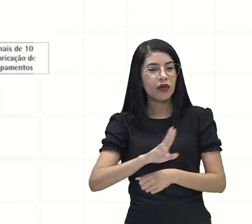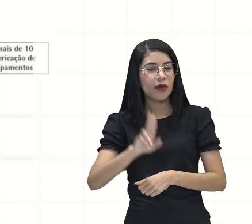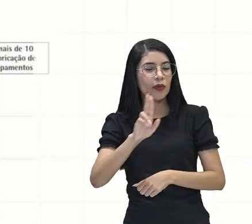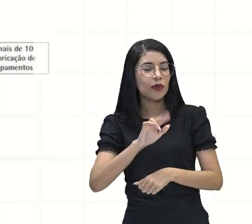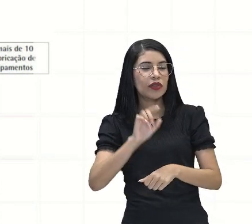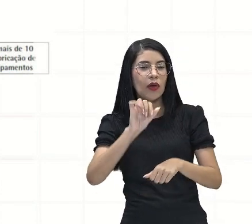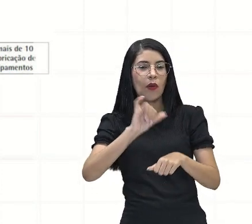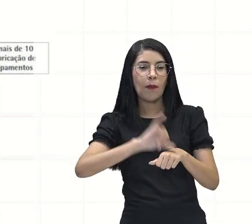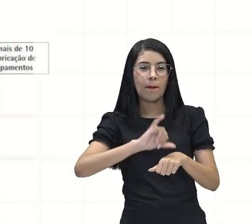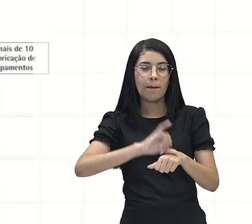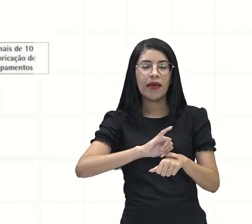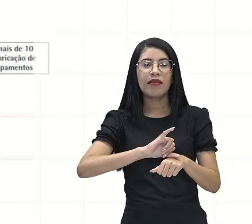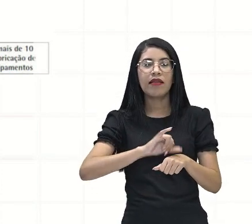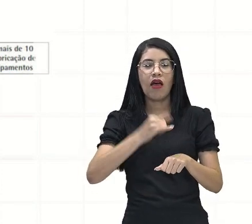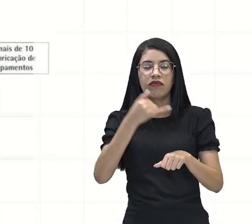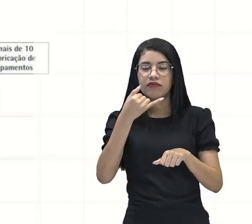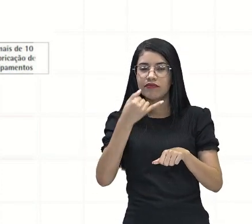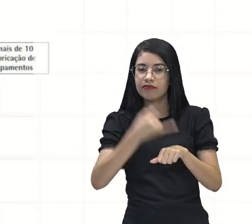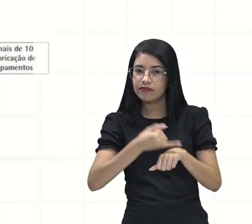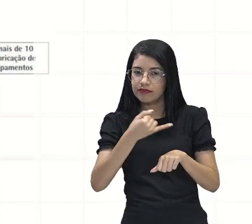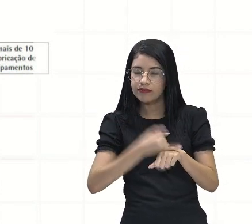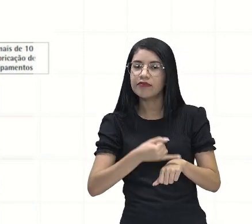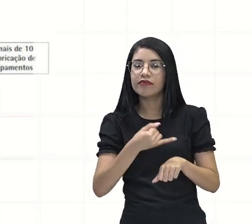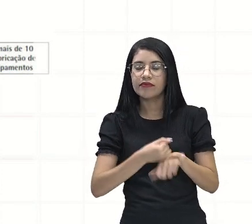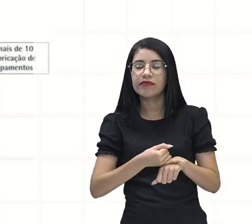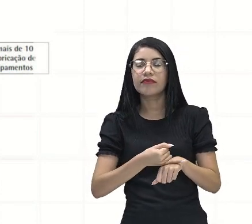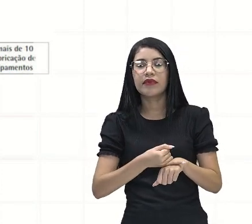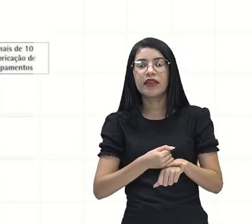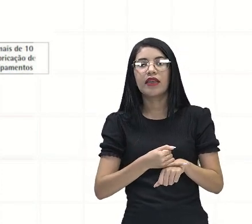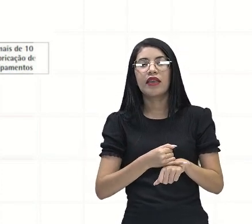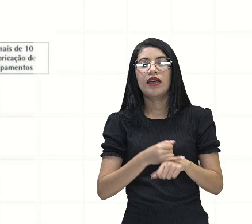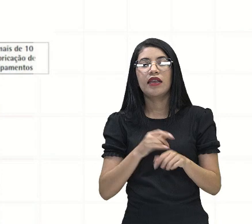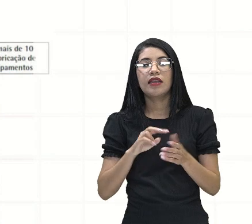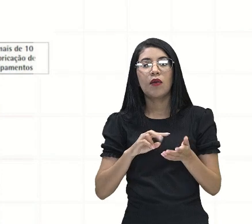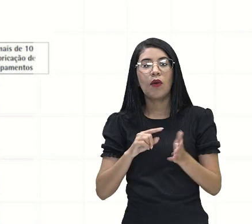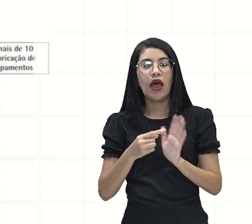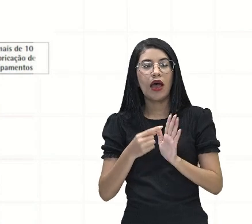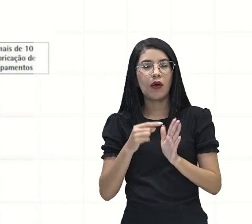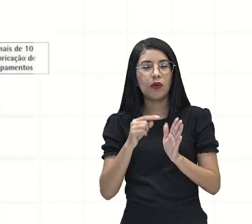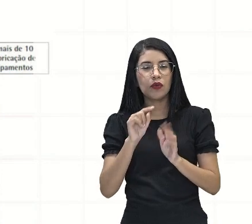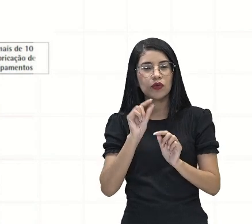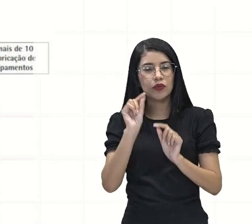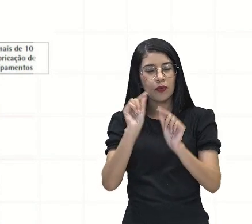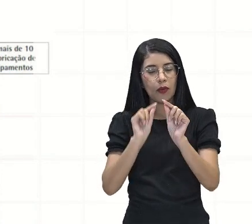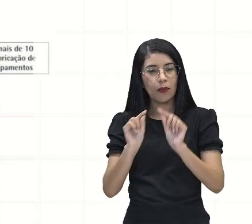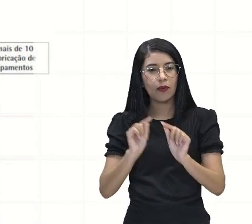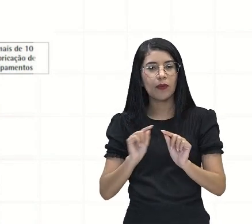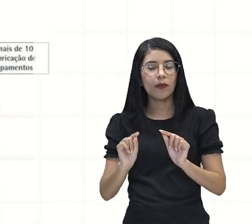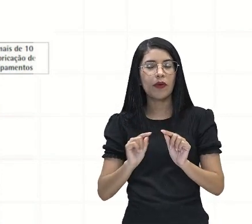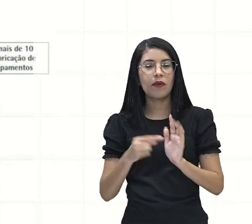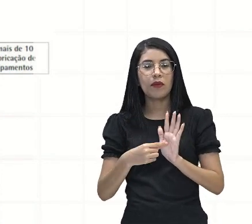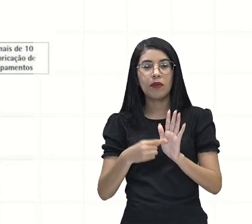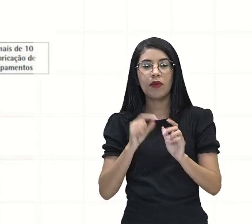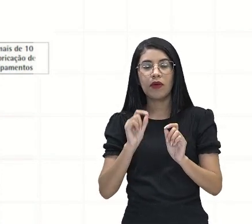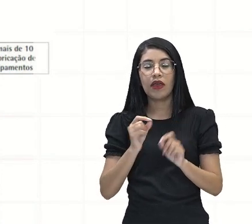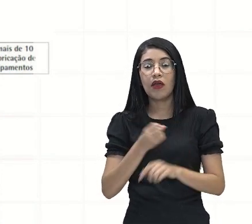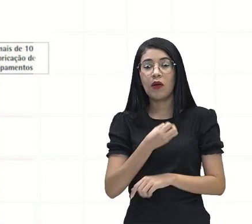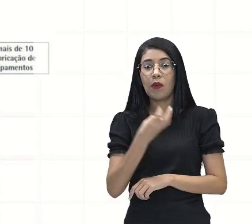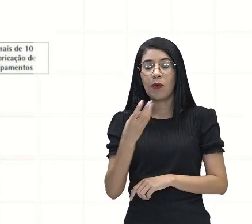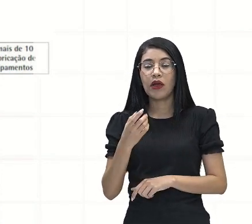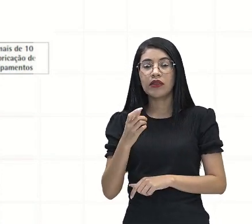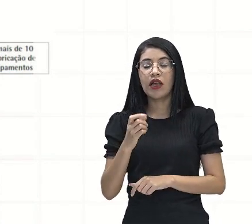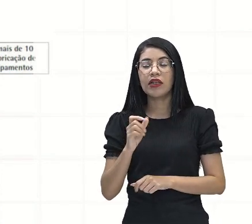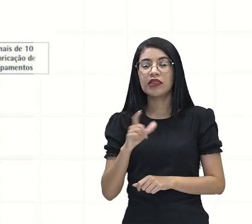matériaprima esses metais Então os pontinhos eles vão indicar aqui nesse mapa o município com mais de 10